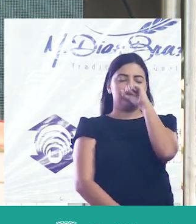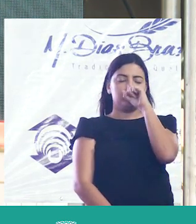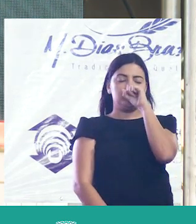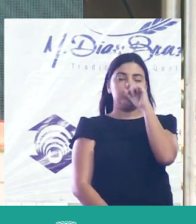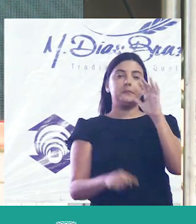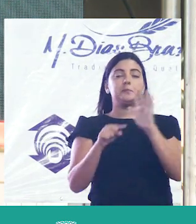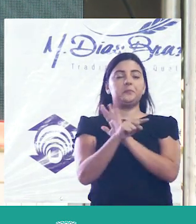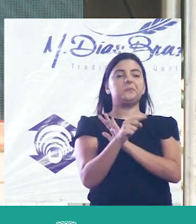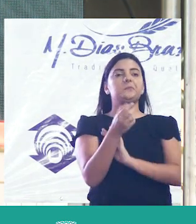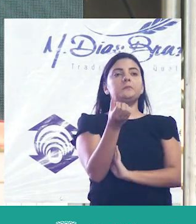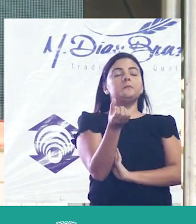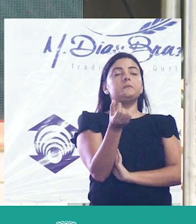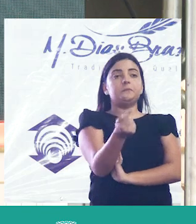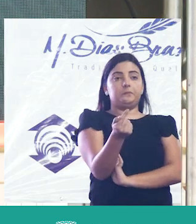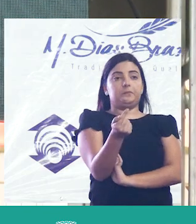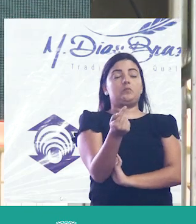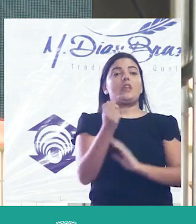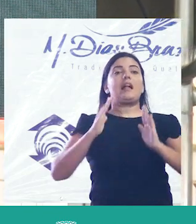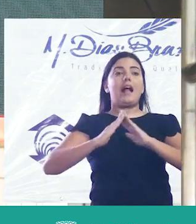Questão 7 de casa.